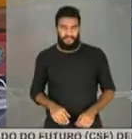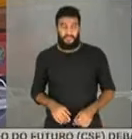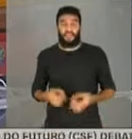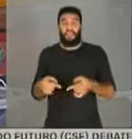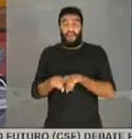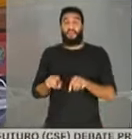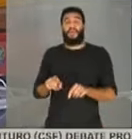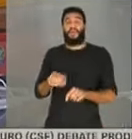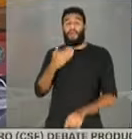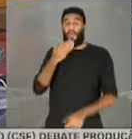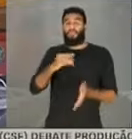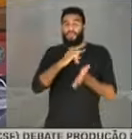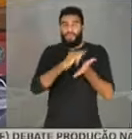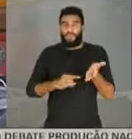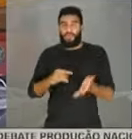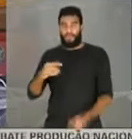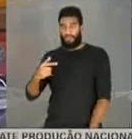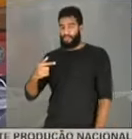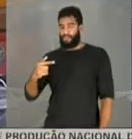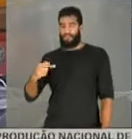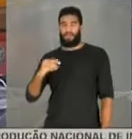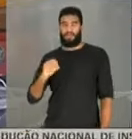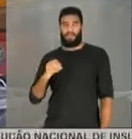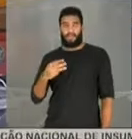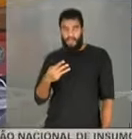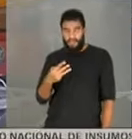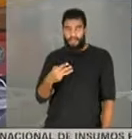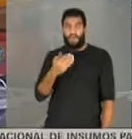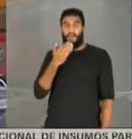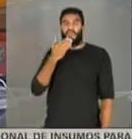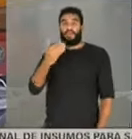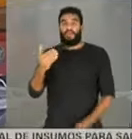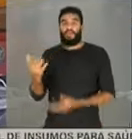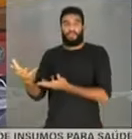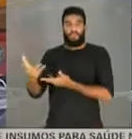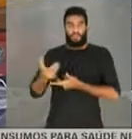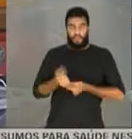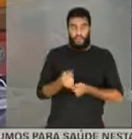requerimento número 703, que pedia a convocação